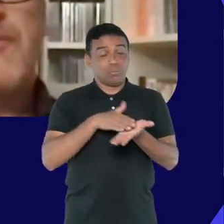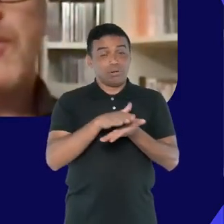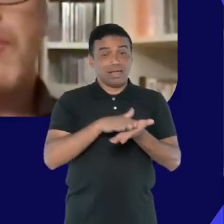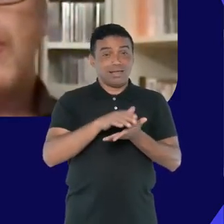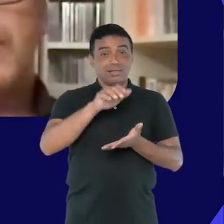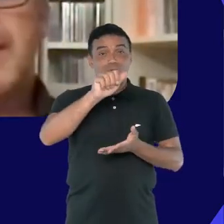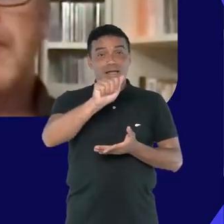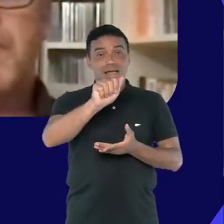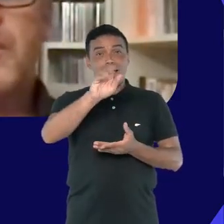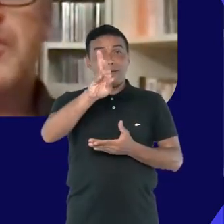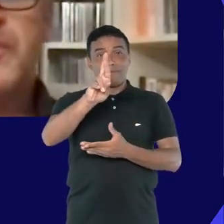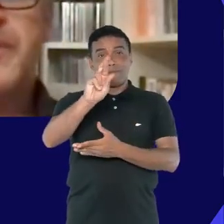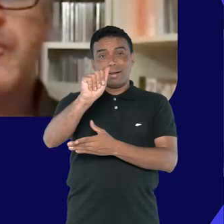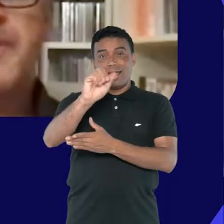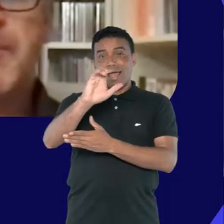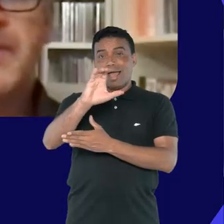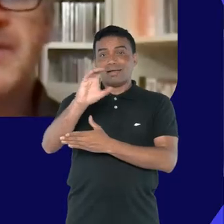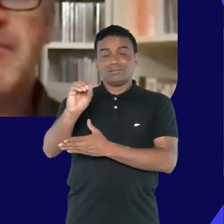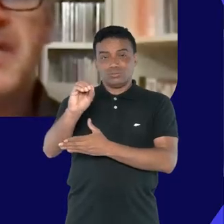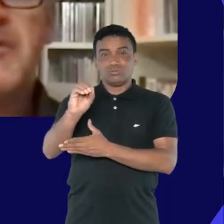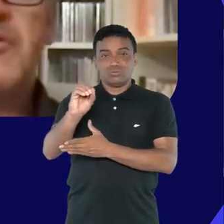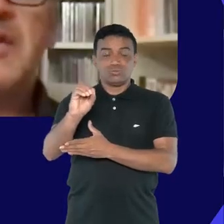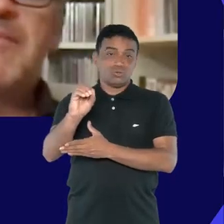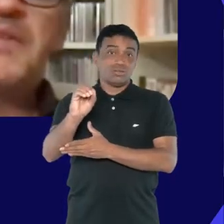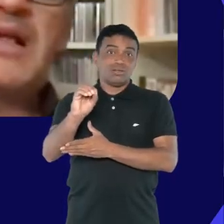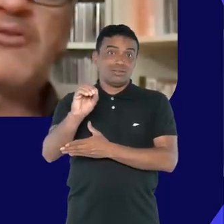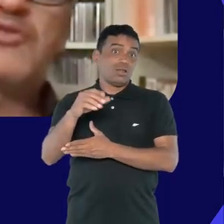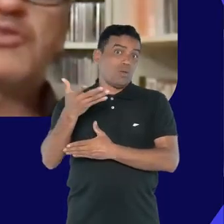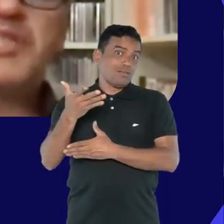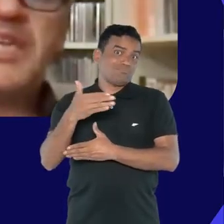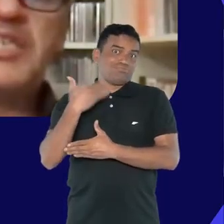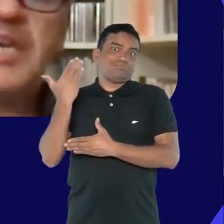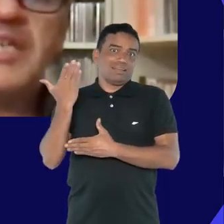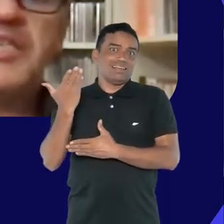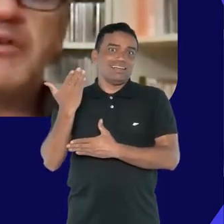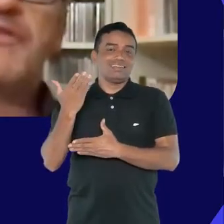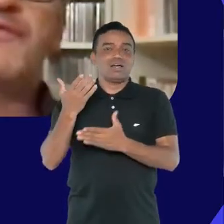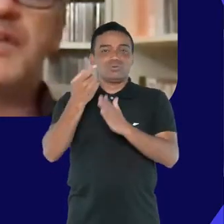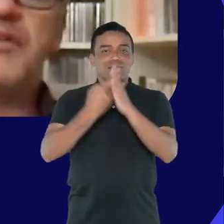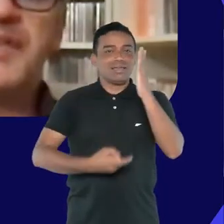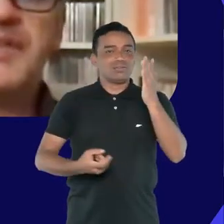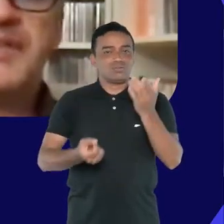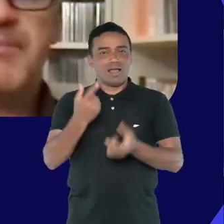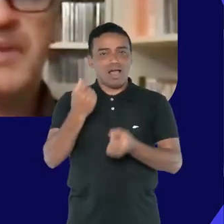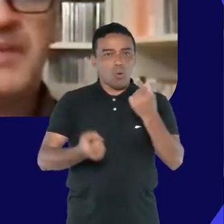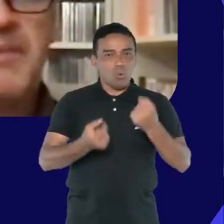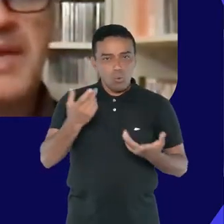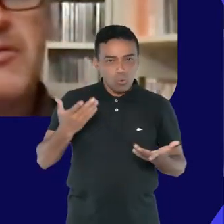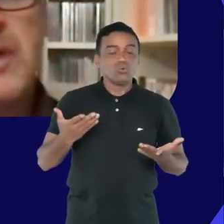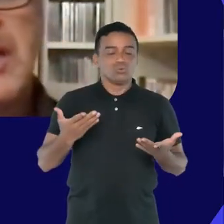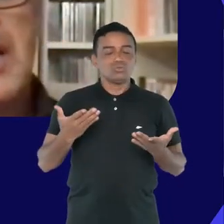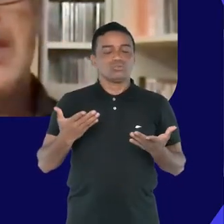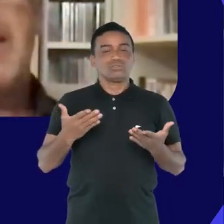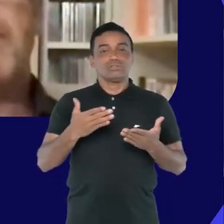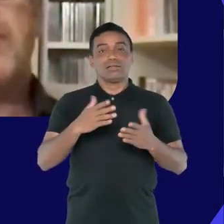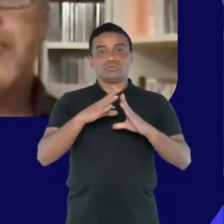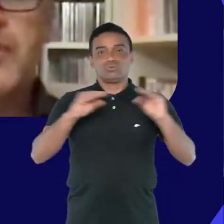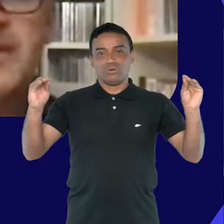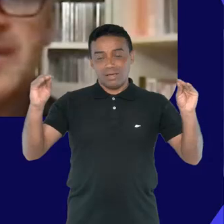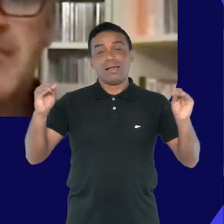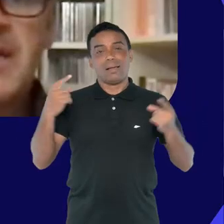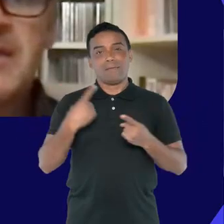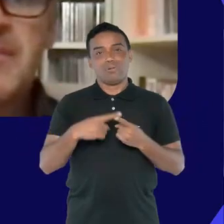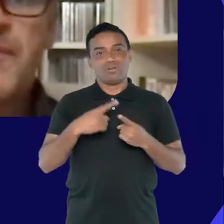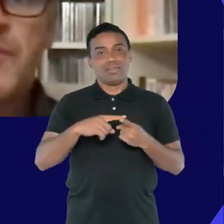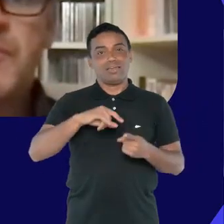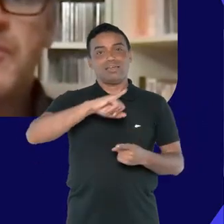publicado, foi pouco tempo depois do seu desaparecimento, e alguns dos textos que aqui estão referiam-se a esse desaparecimento, até porque o